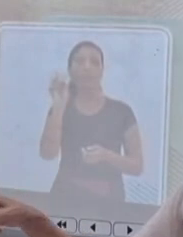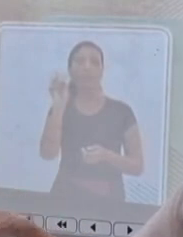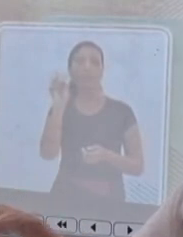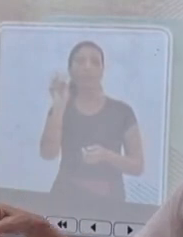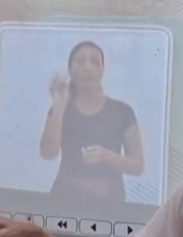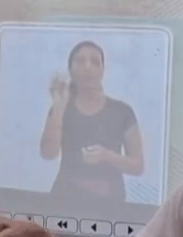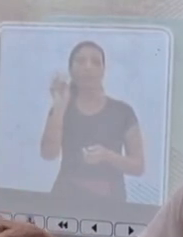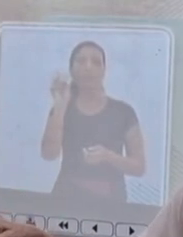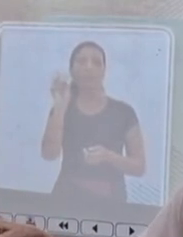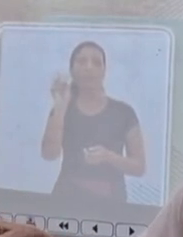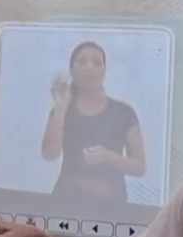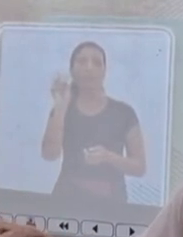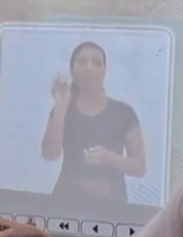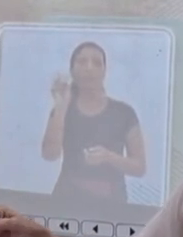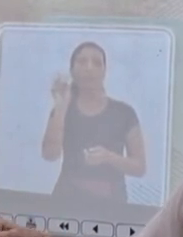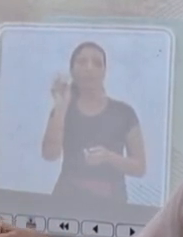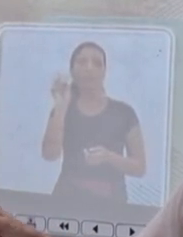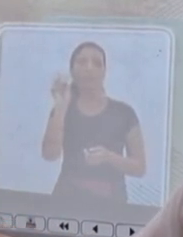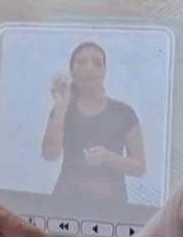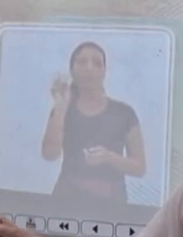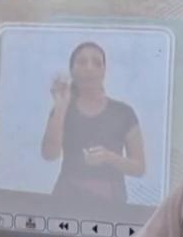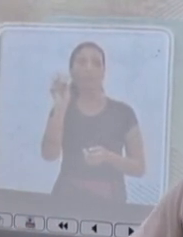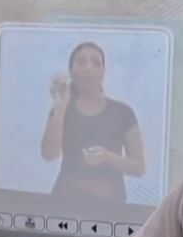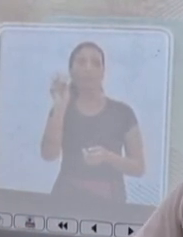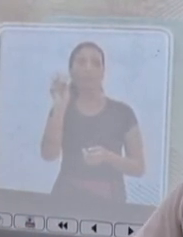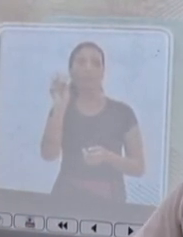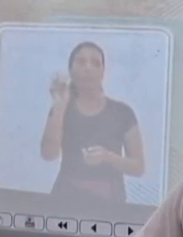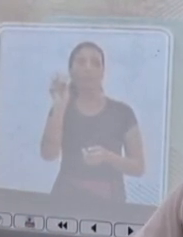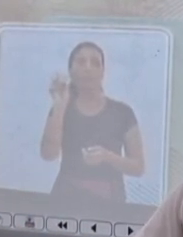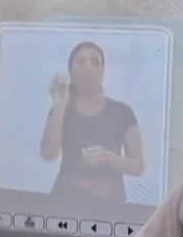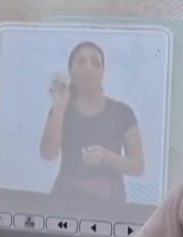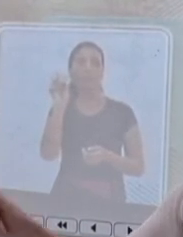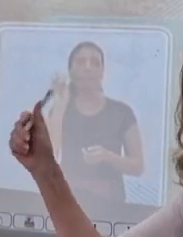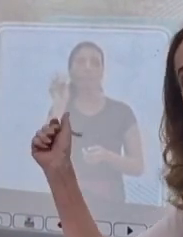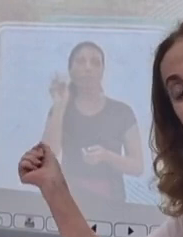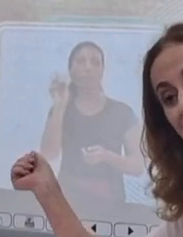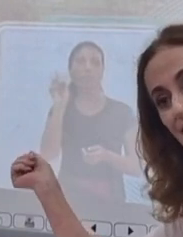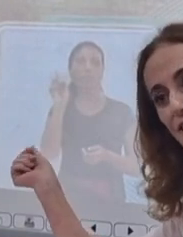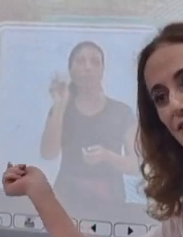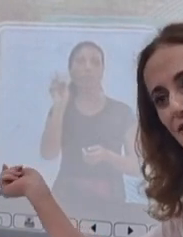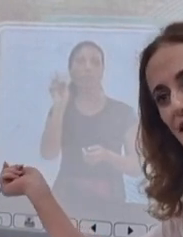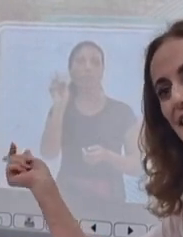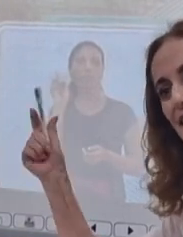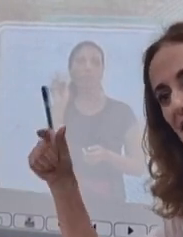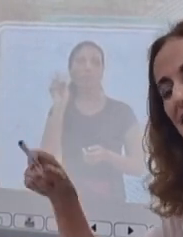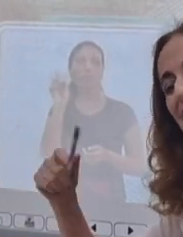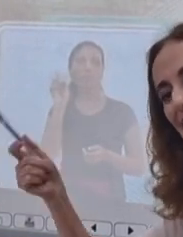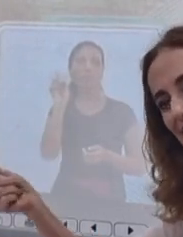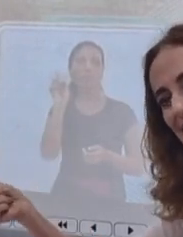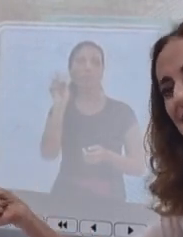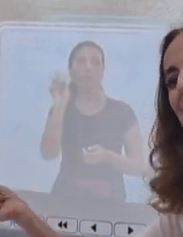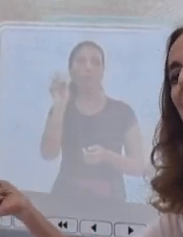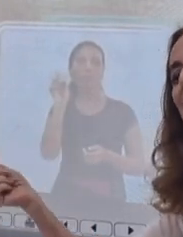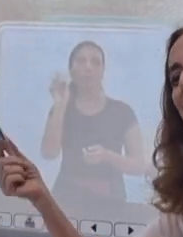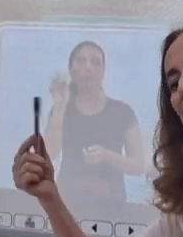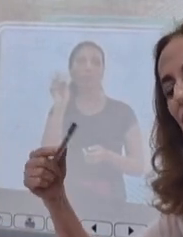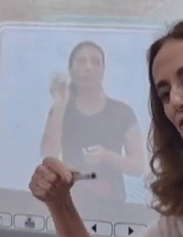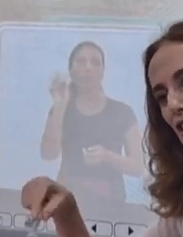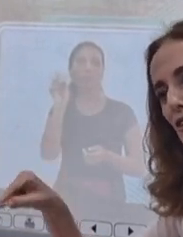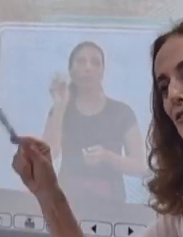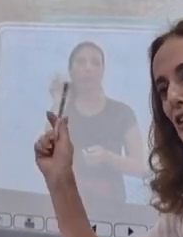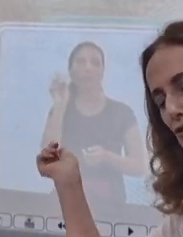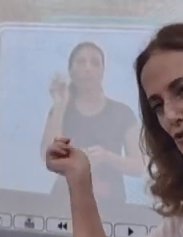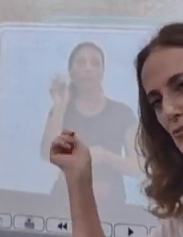movimento, para pessoas com deficiência. Sendo que eu e Beth éramos professoras. A Beth Caetano, eu não falei, que era Petra,